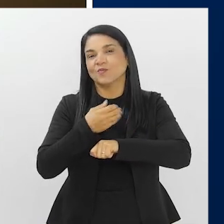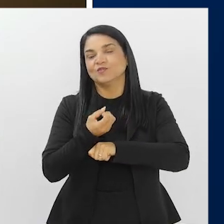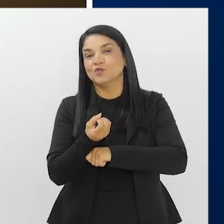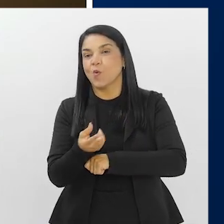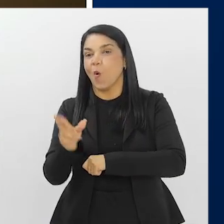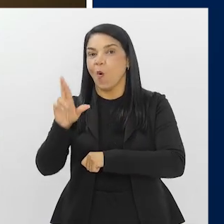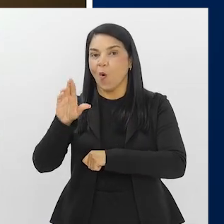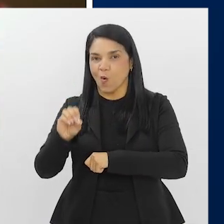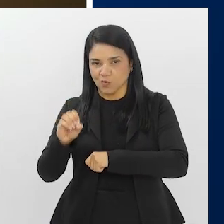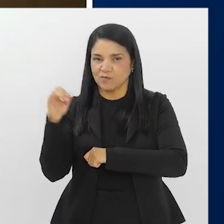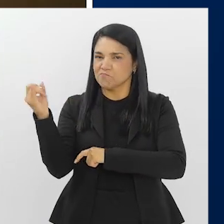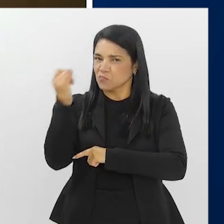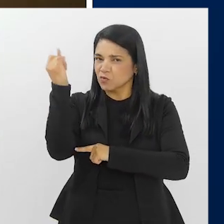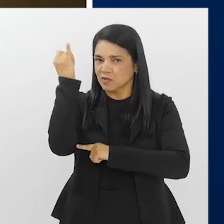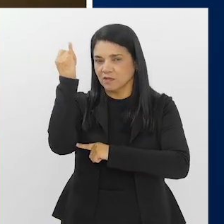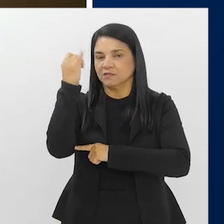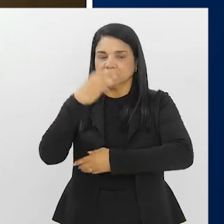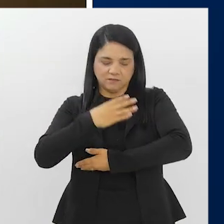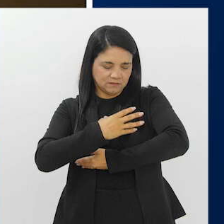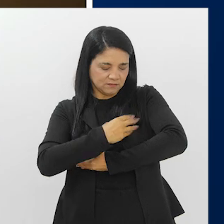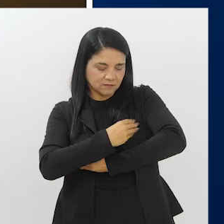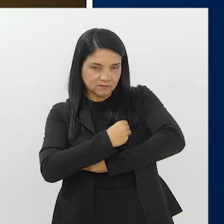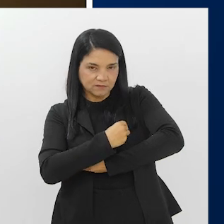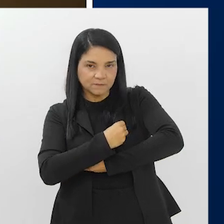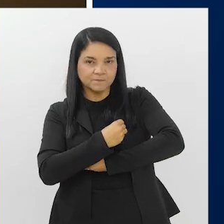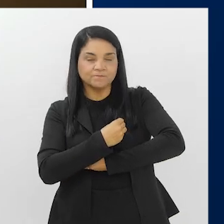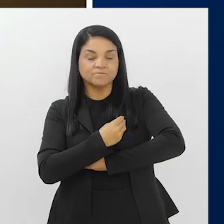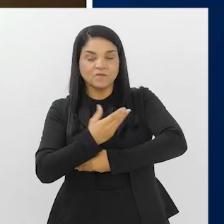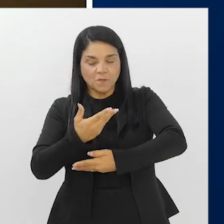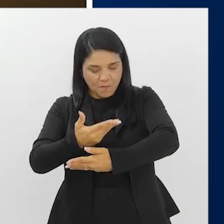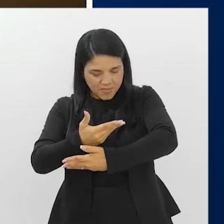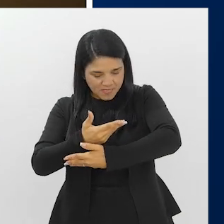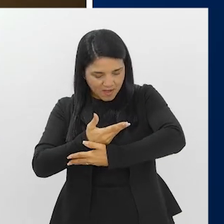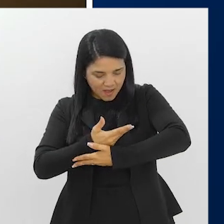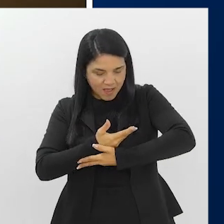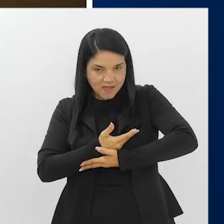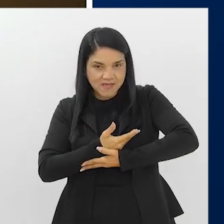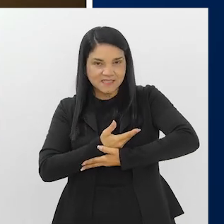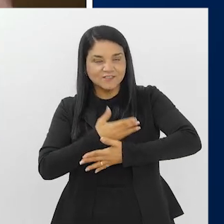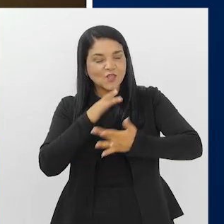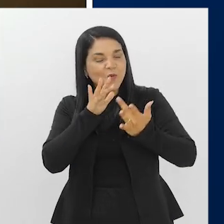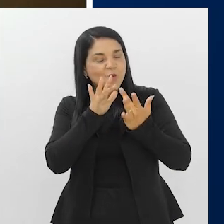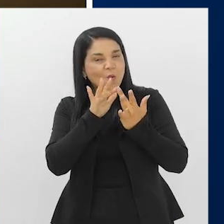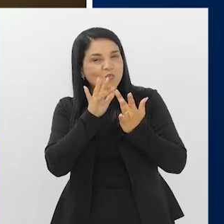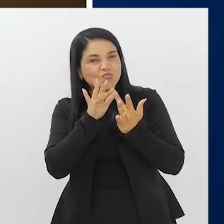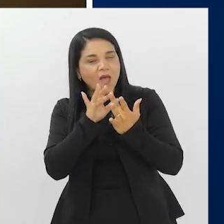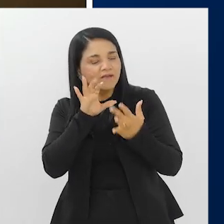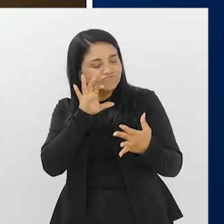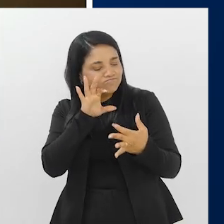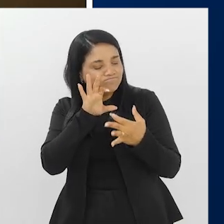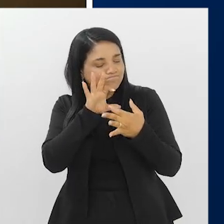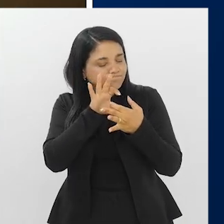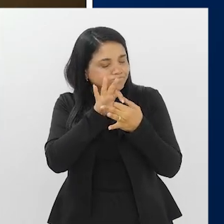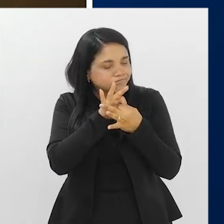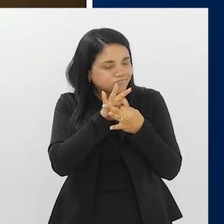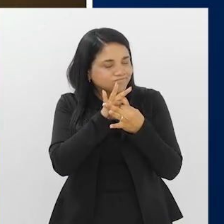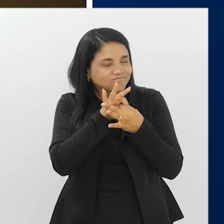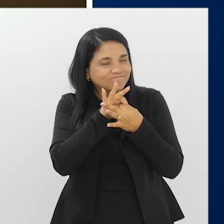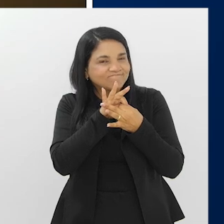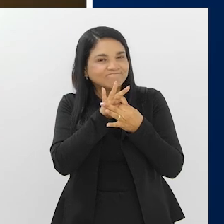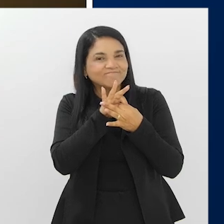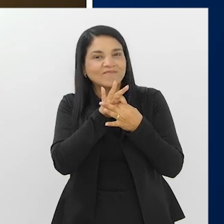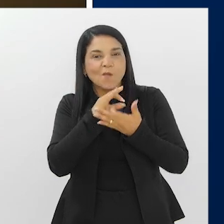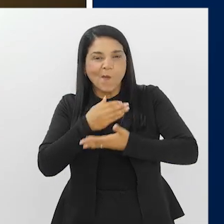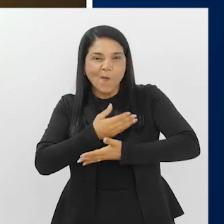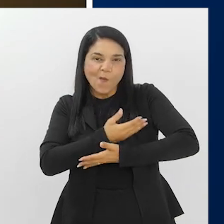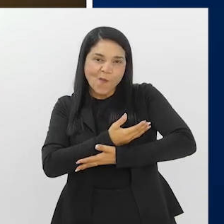amamentação, que é quando esse bebê é trazido para o contato pele a pele com a mãe, é quando vai começar aquela primeira conexão ali,